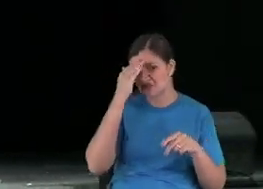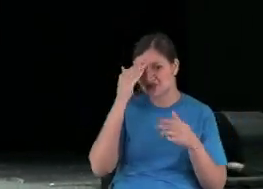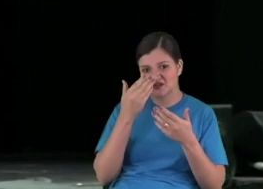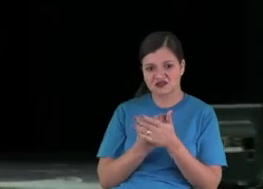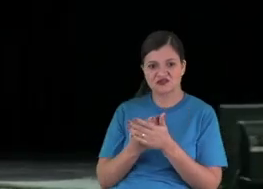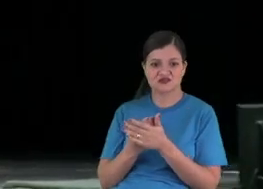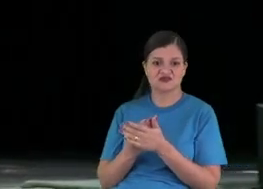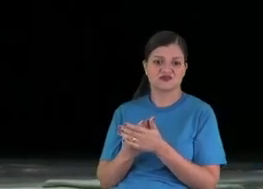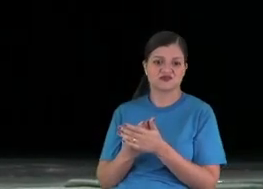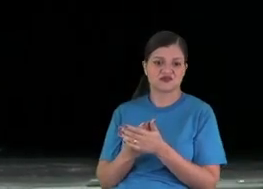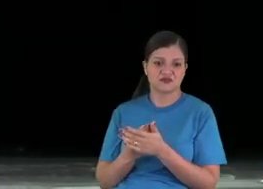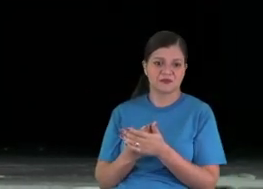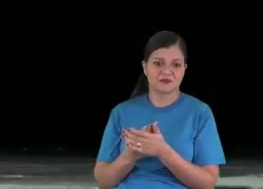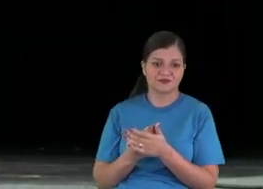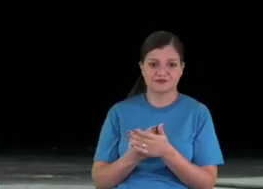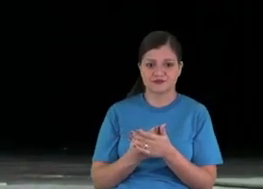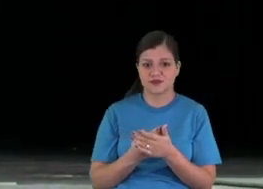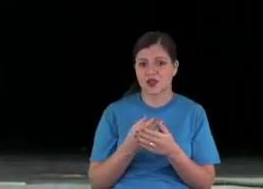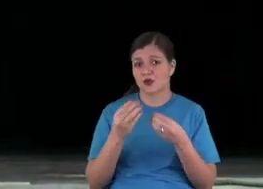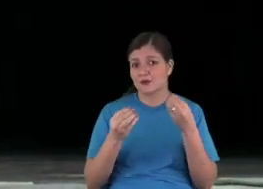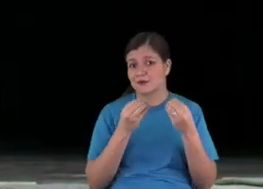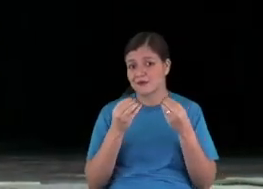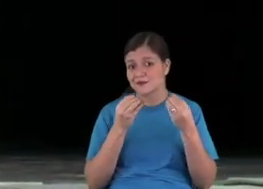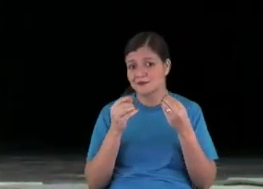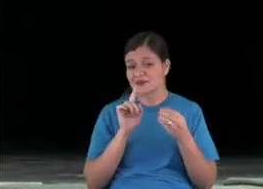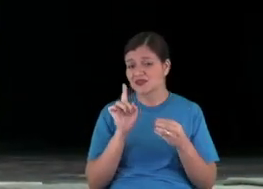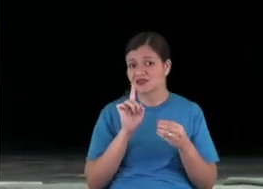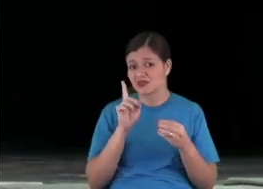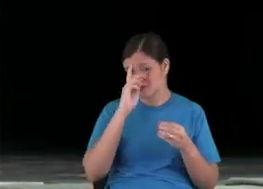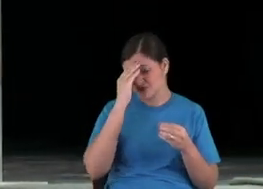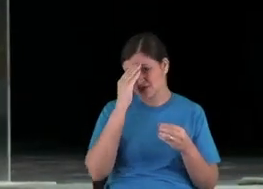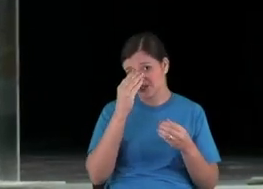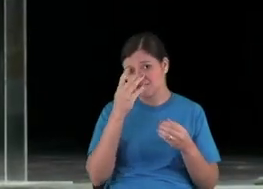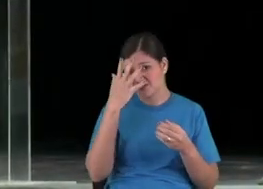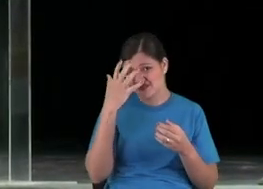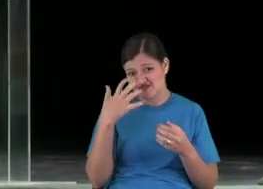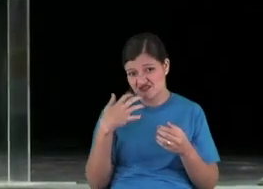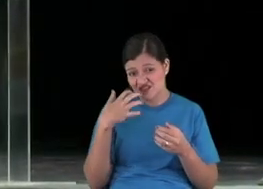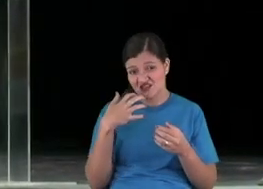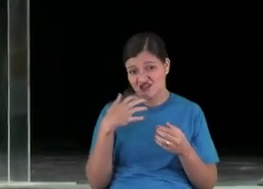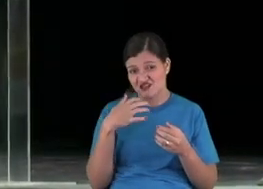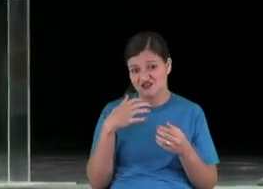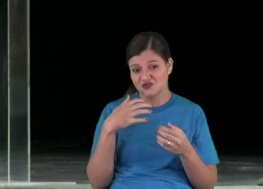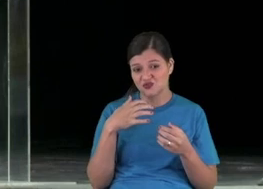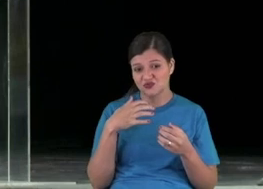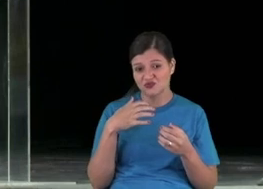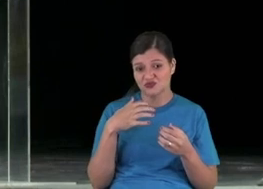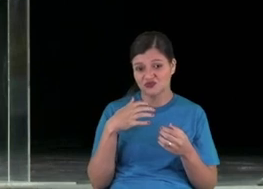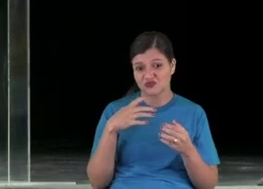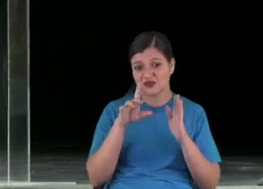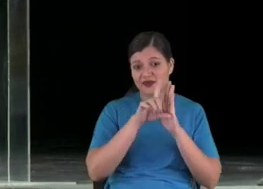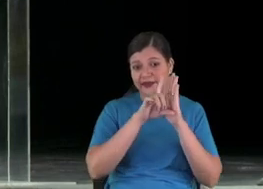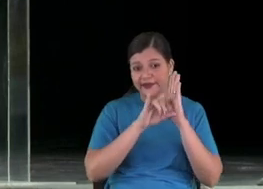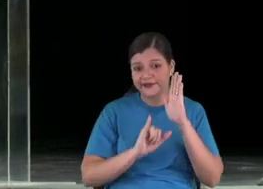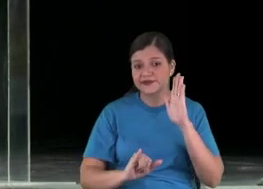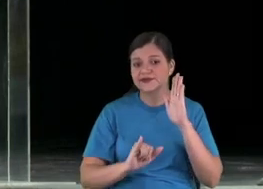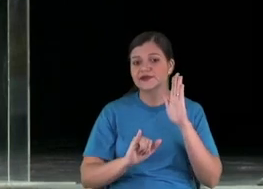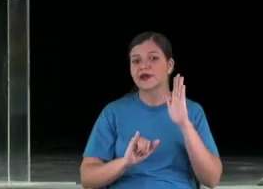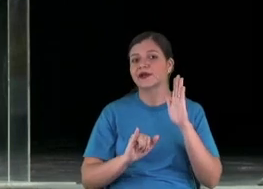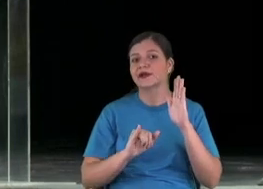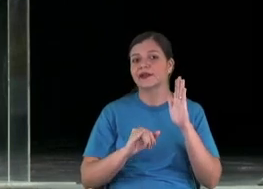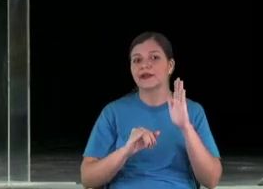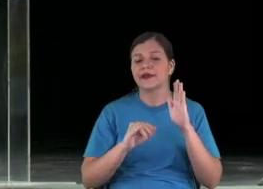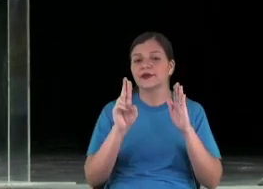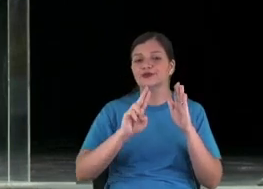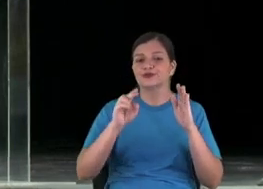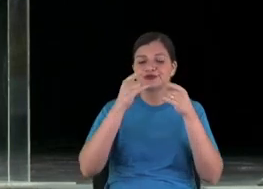levando a sério. Inclusive o vereador que passou essa lei originalmente, 4 meses